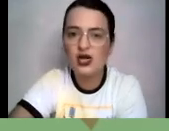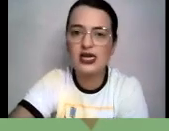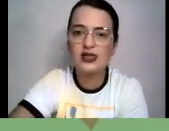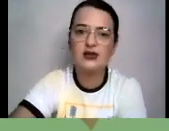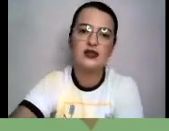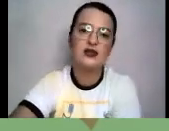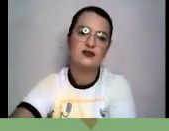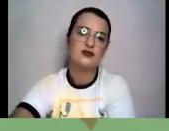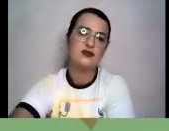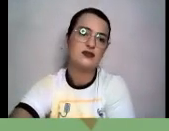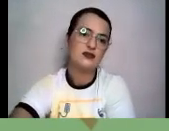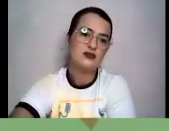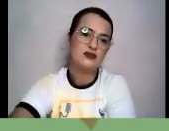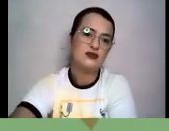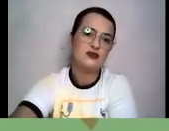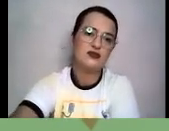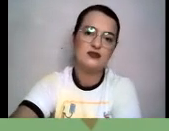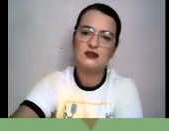resposta correta.